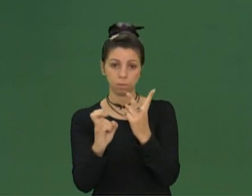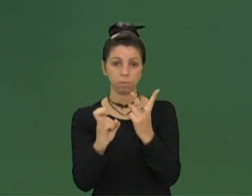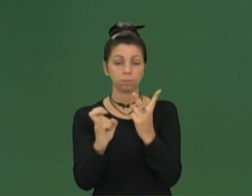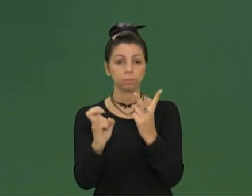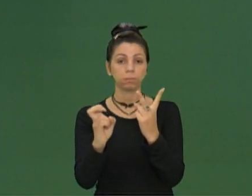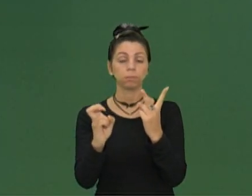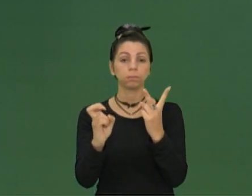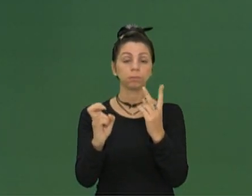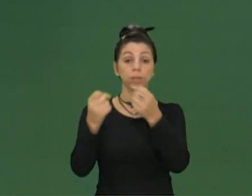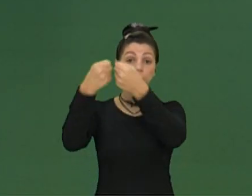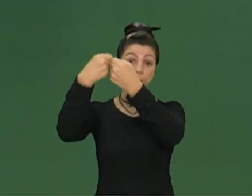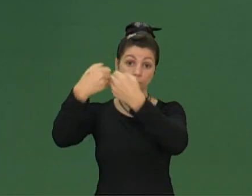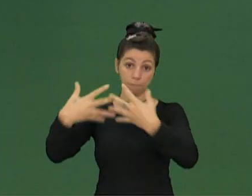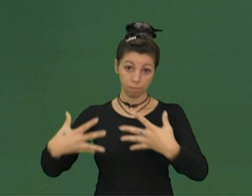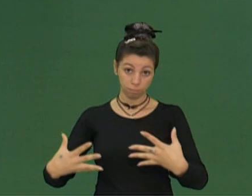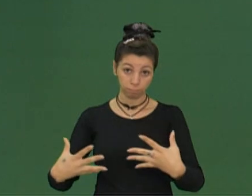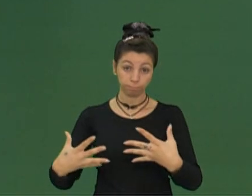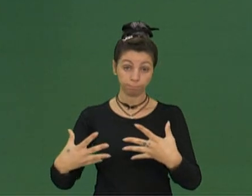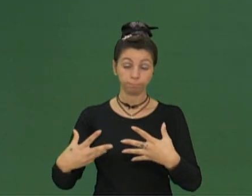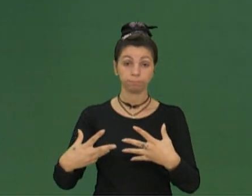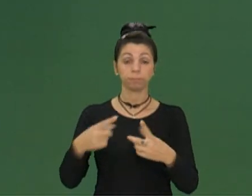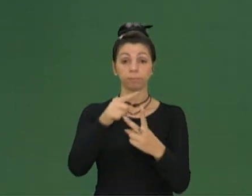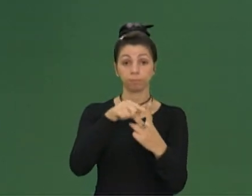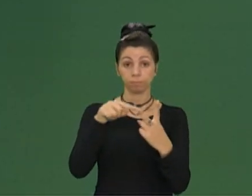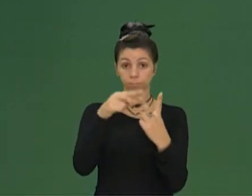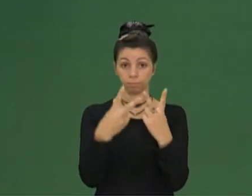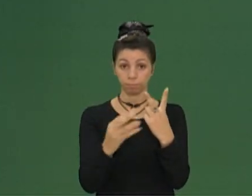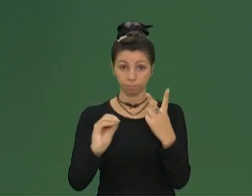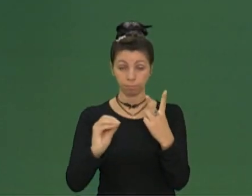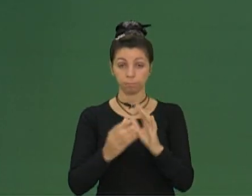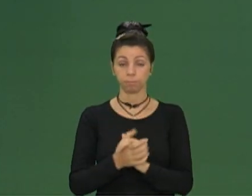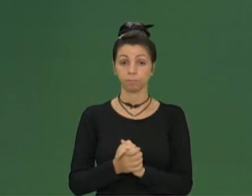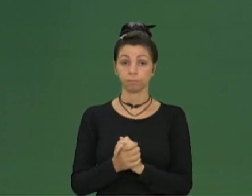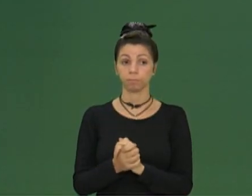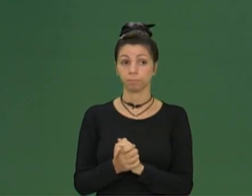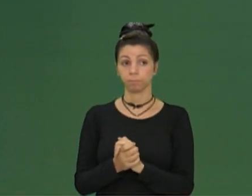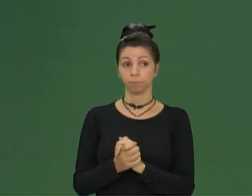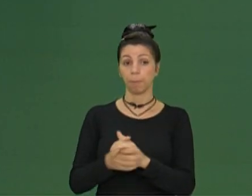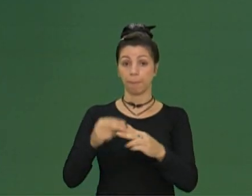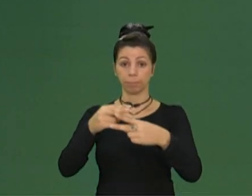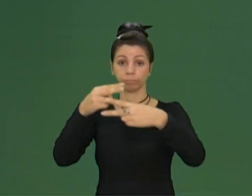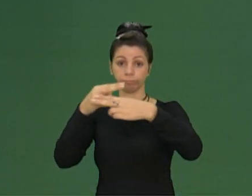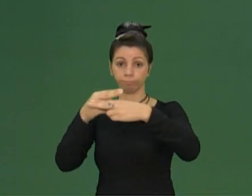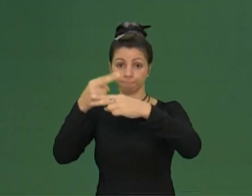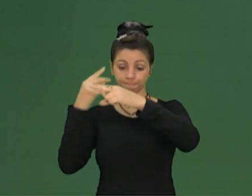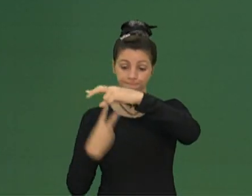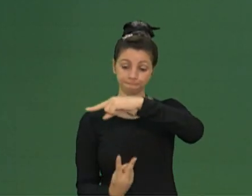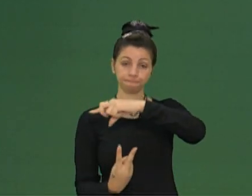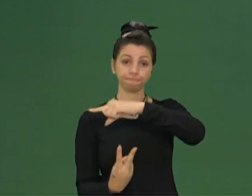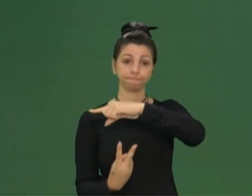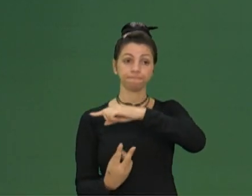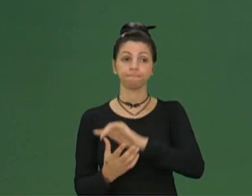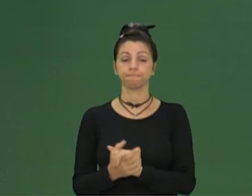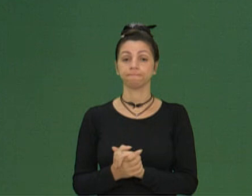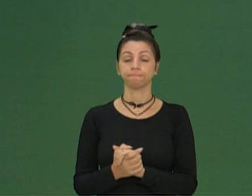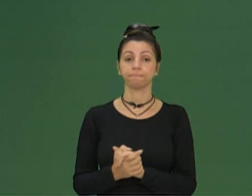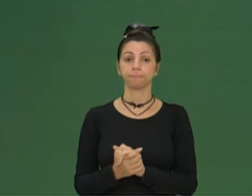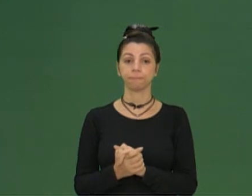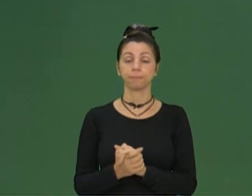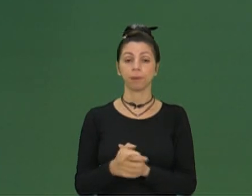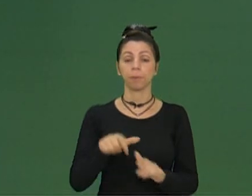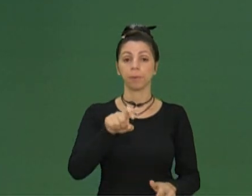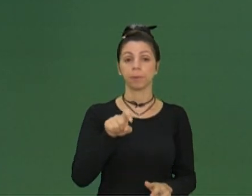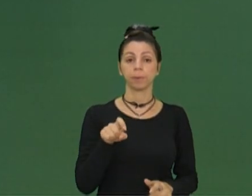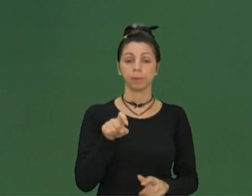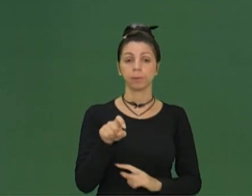minha forma fatorada da raiz de 20. E sobre o 2, certo? Então achei que x é igual a 1 mais ou